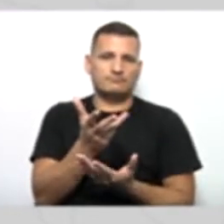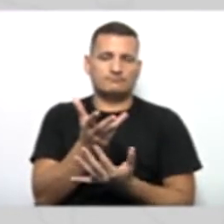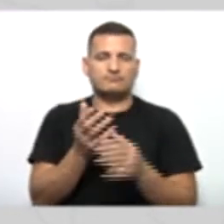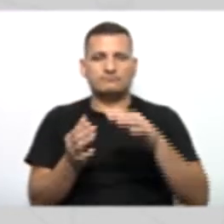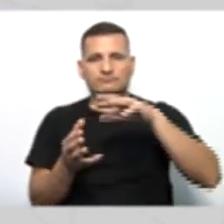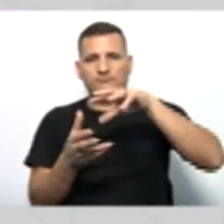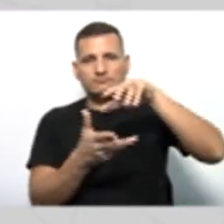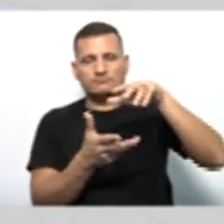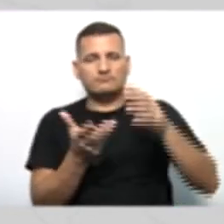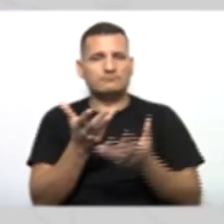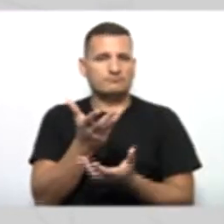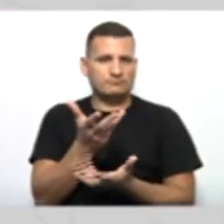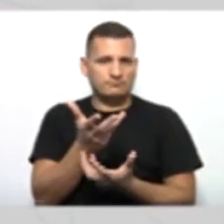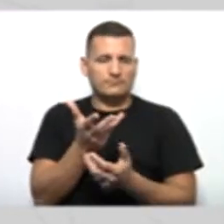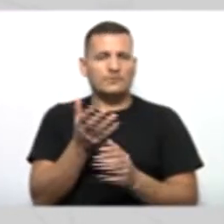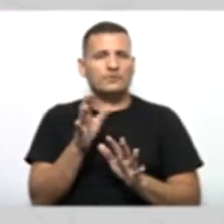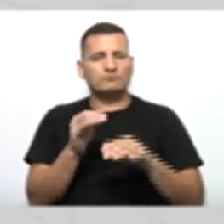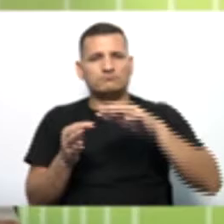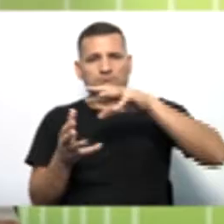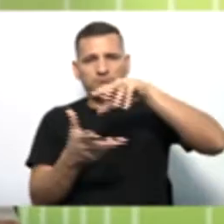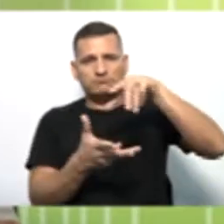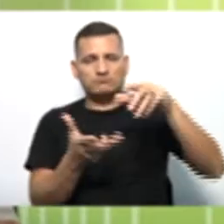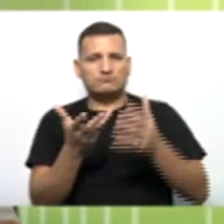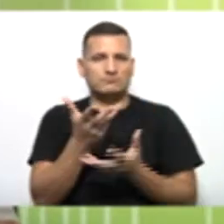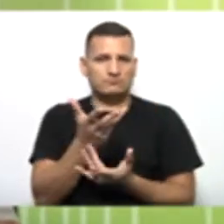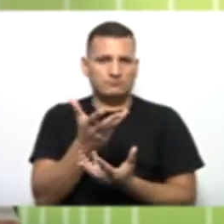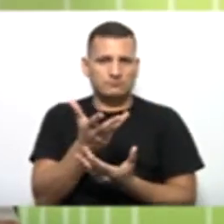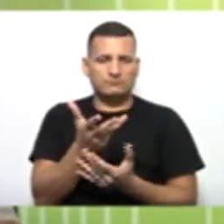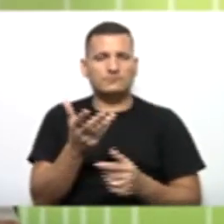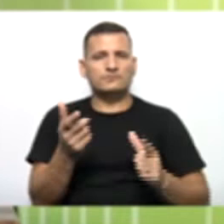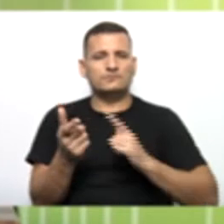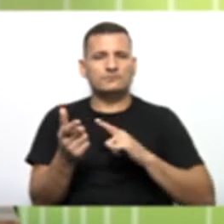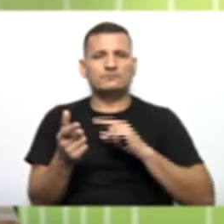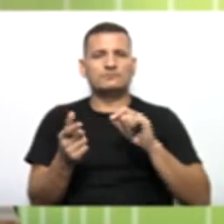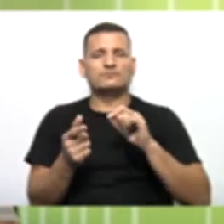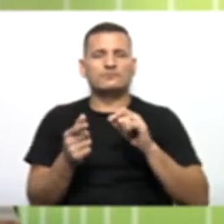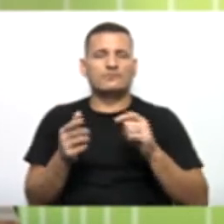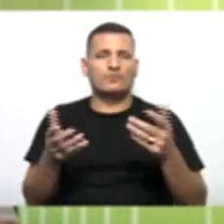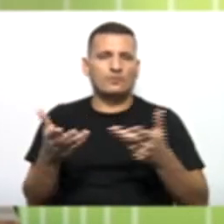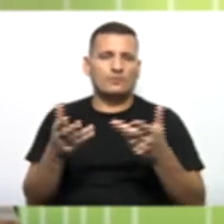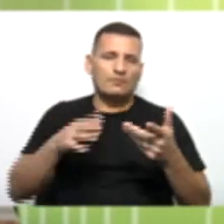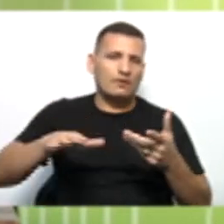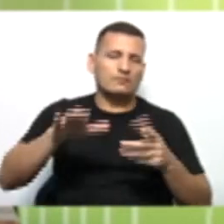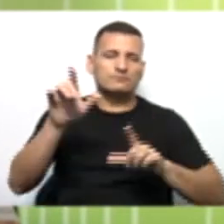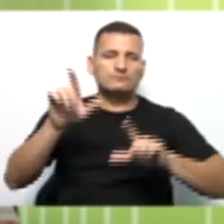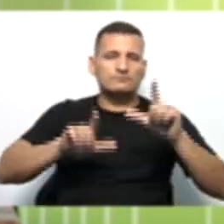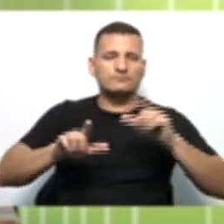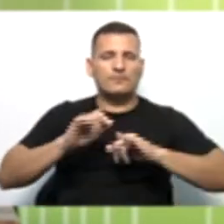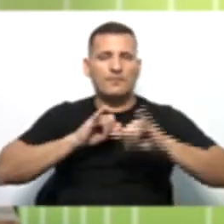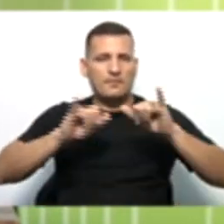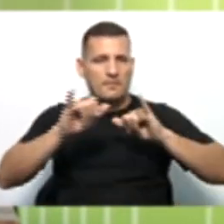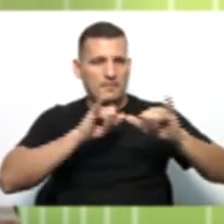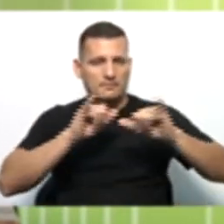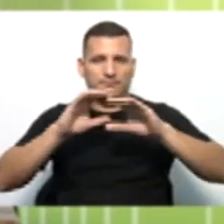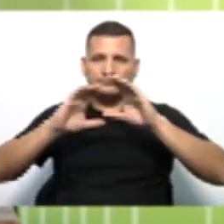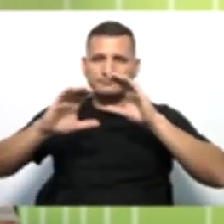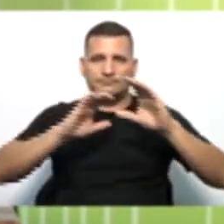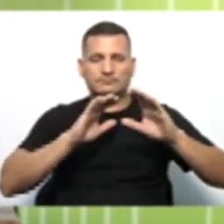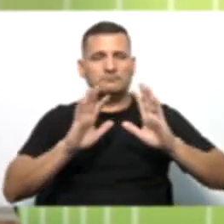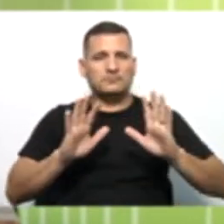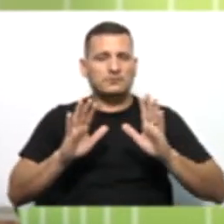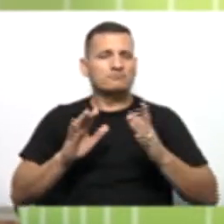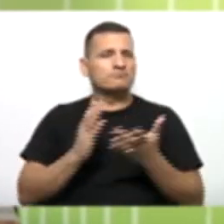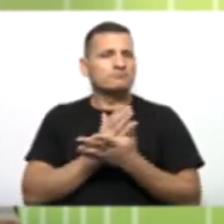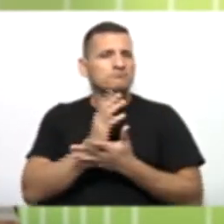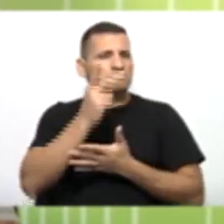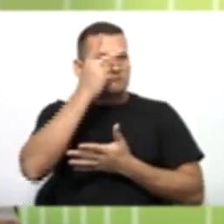O aquecimento global tem estado bastante em pauta nos meios de comunicação ultimamente, mas mesmo assim ainda existe muita gente